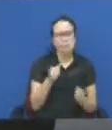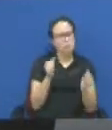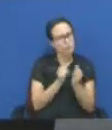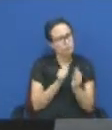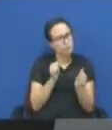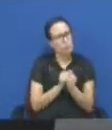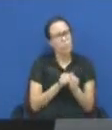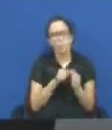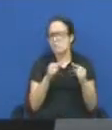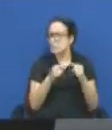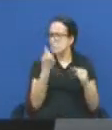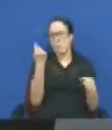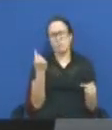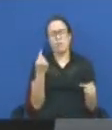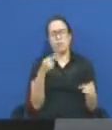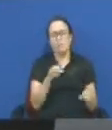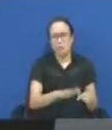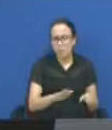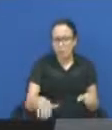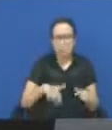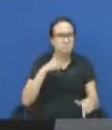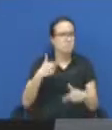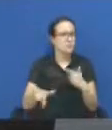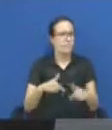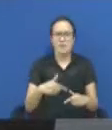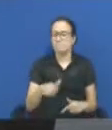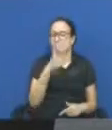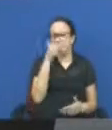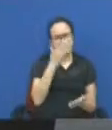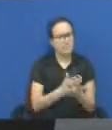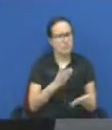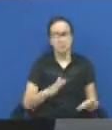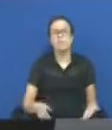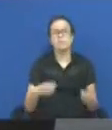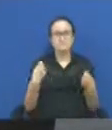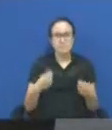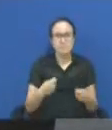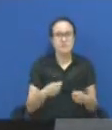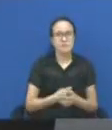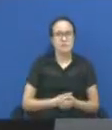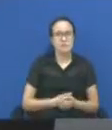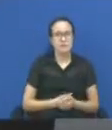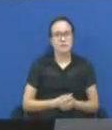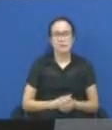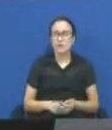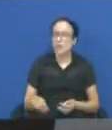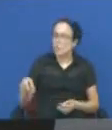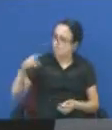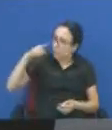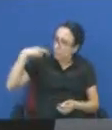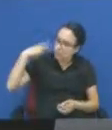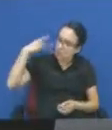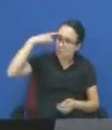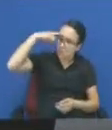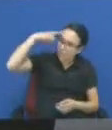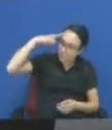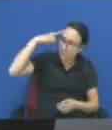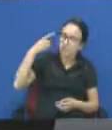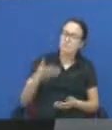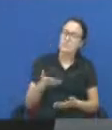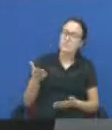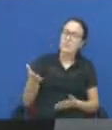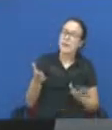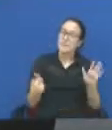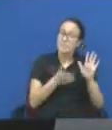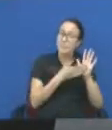de um grosso modo do trabalho infantil, nós temos que ser contra sim. E fica proposto, Wilson, depois dessa aprovação, com um